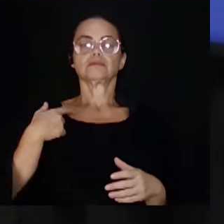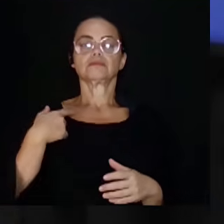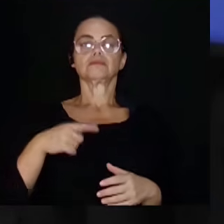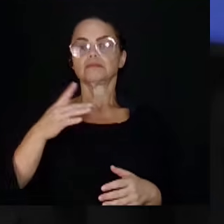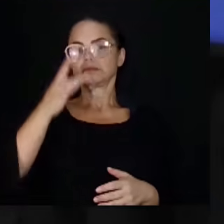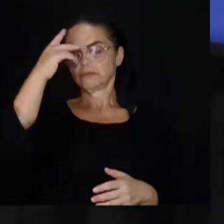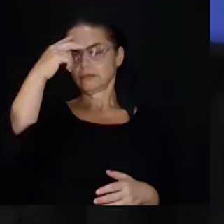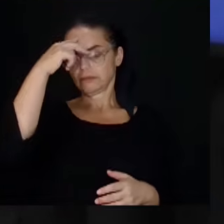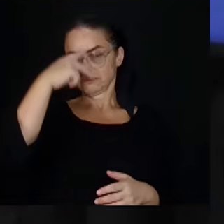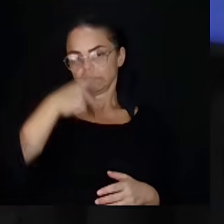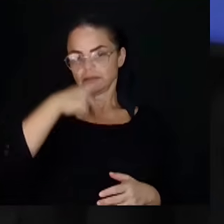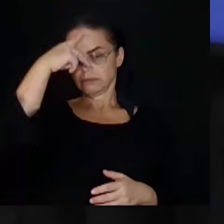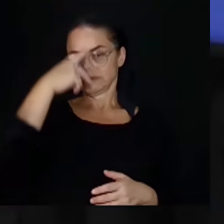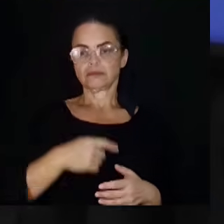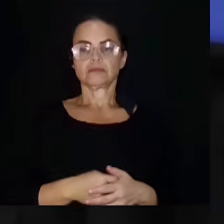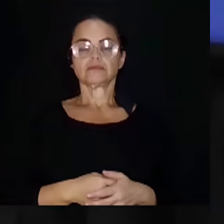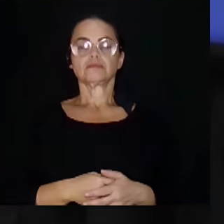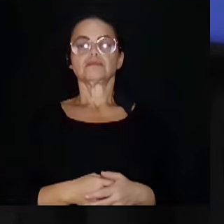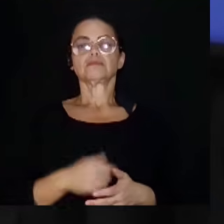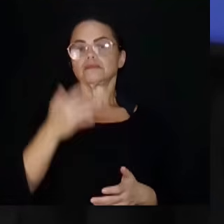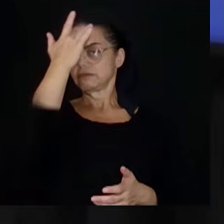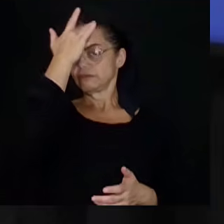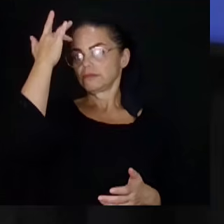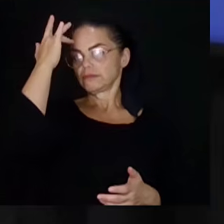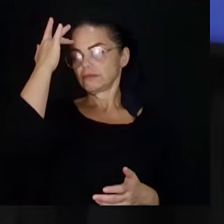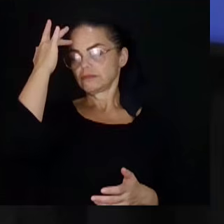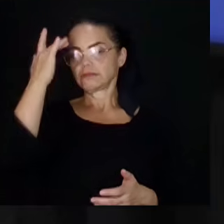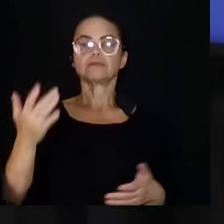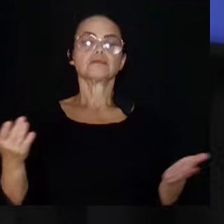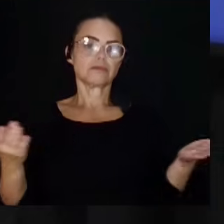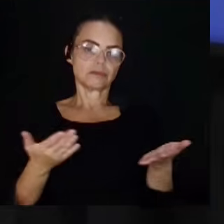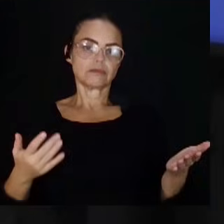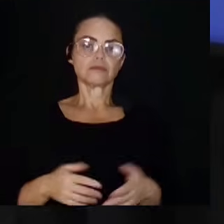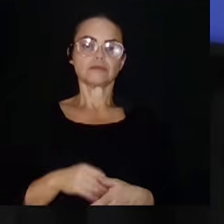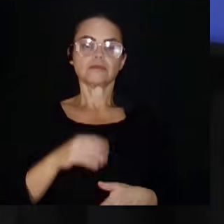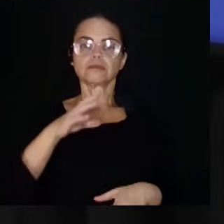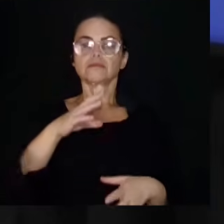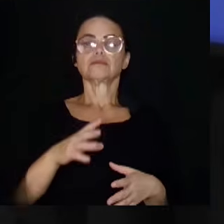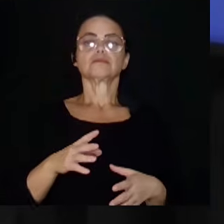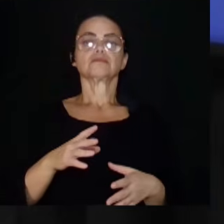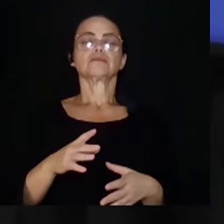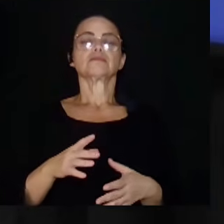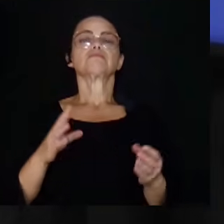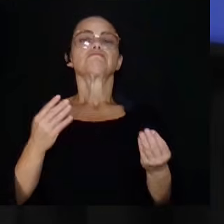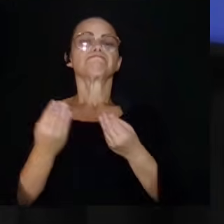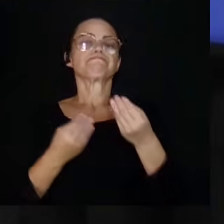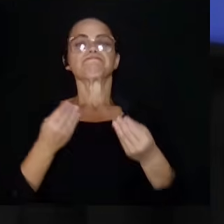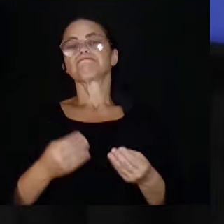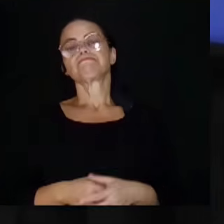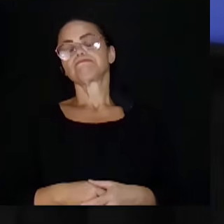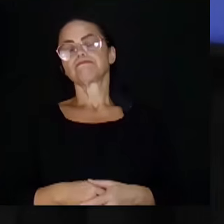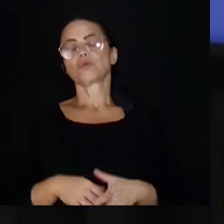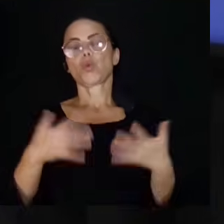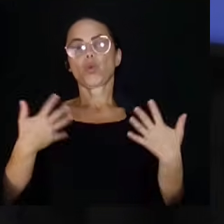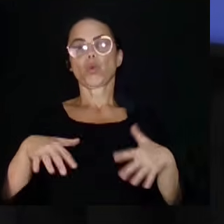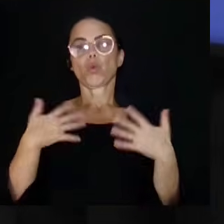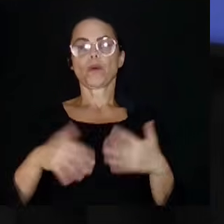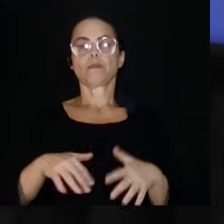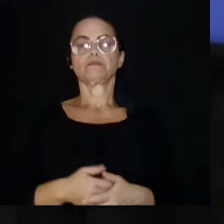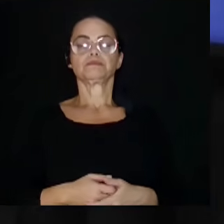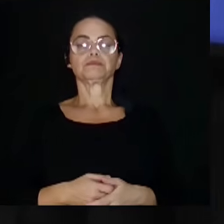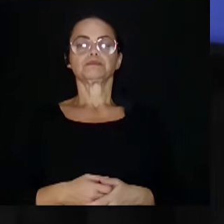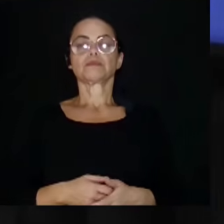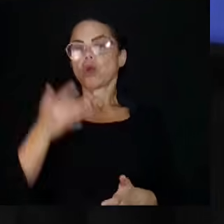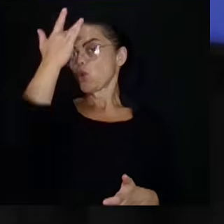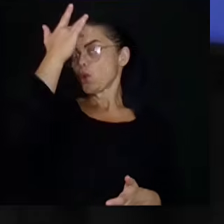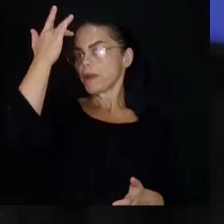questão da saúde mental hoje é uma questão de uma complexidade gigante, né? Mas fala sobre isso. Na verdade,